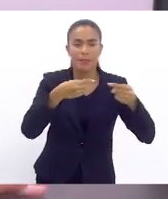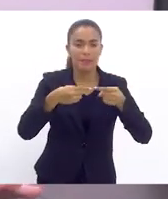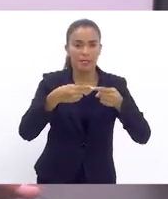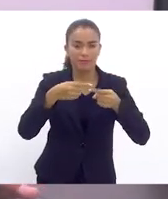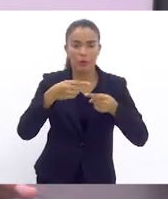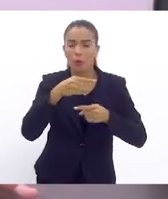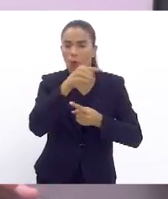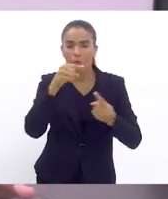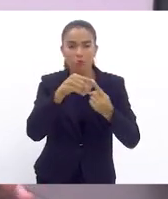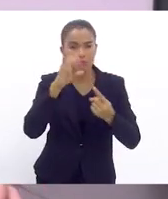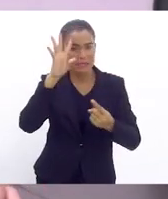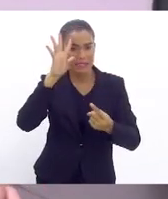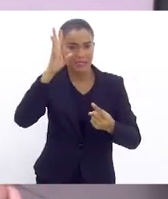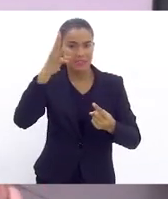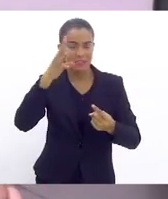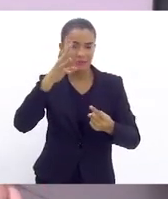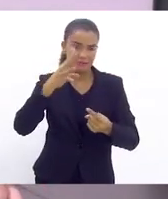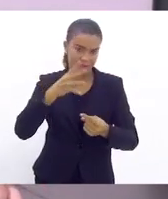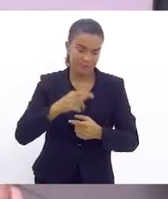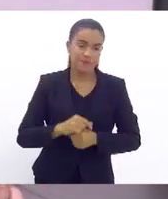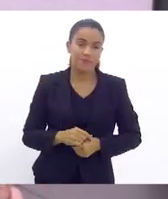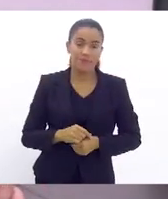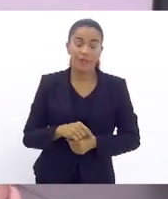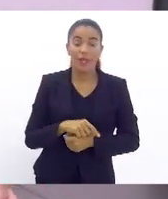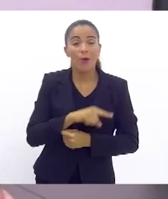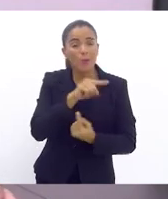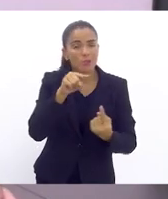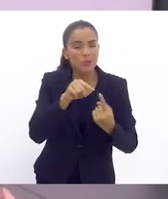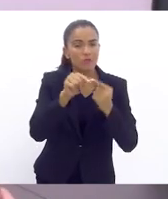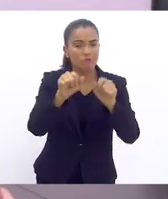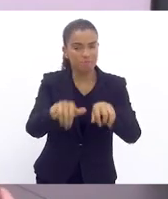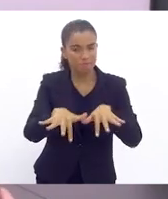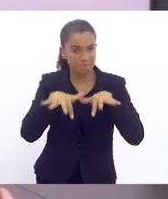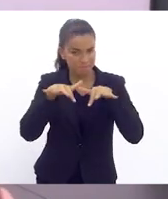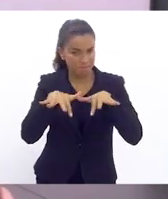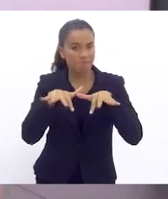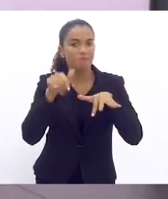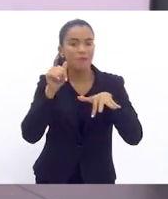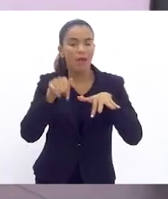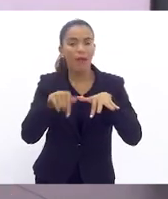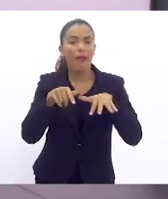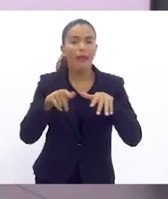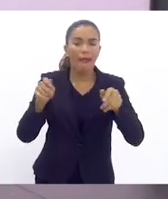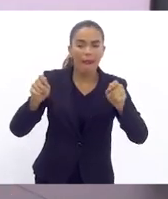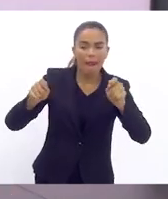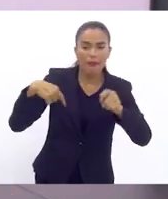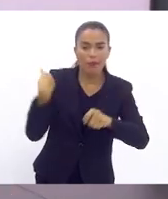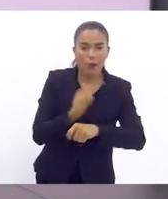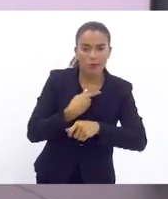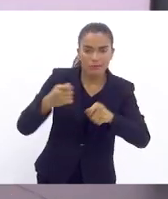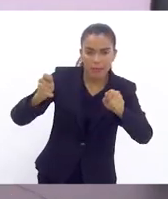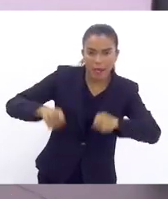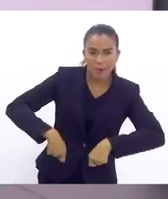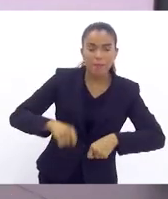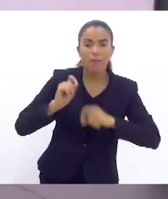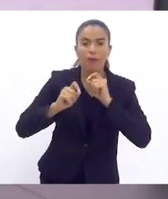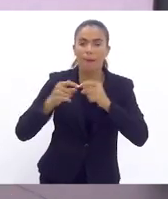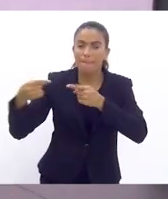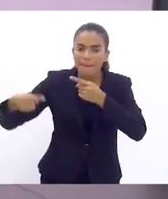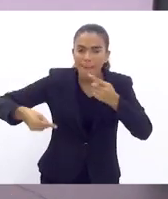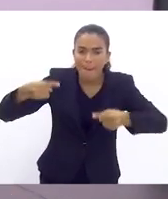acho que a grande preocupação do parlamento é quando temos a capacidade de discutir